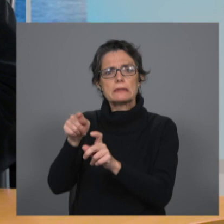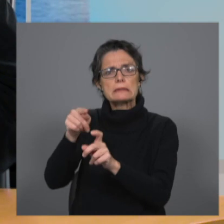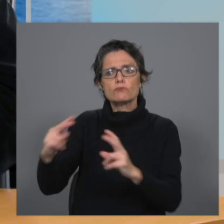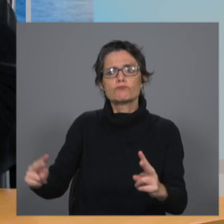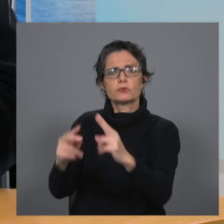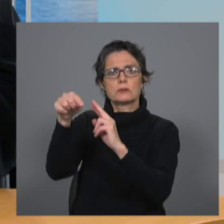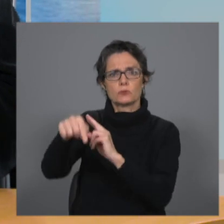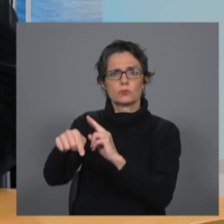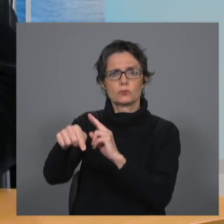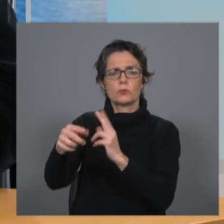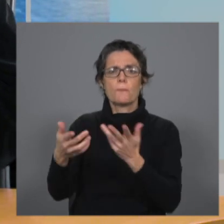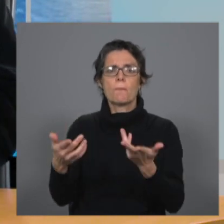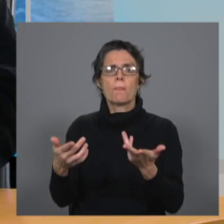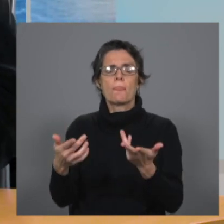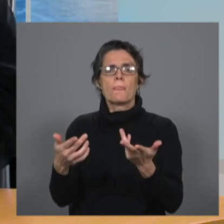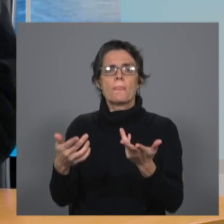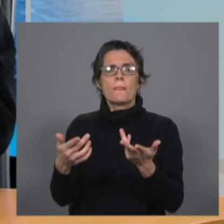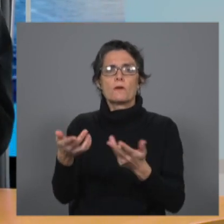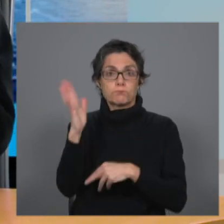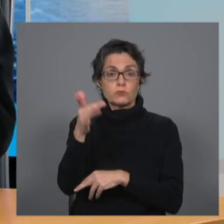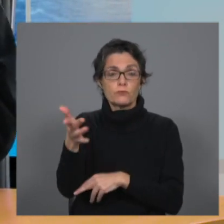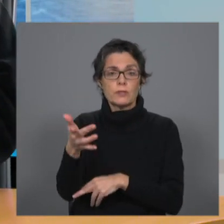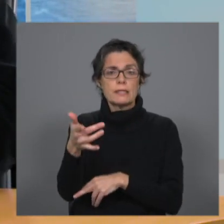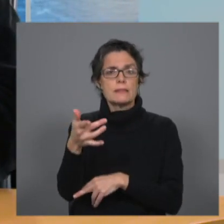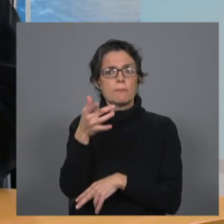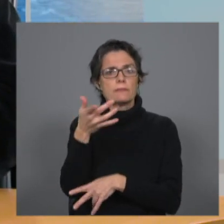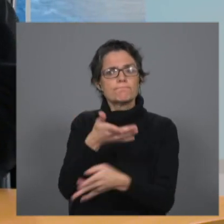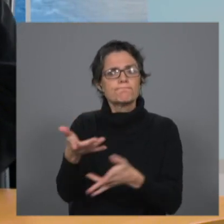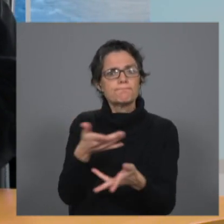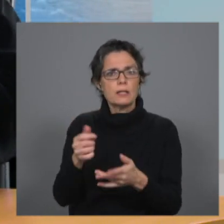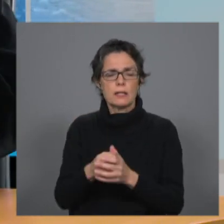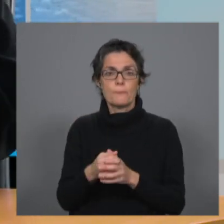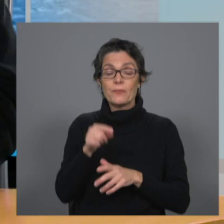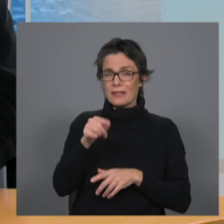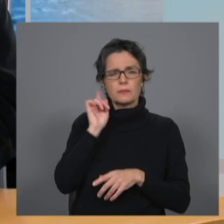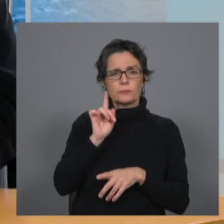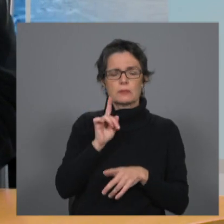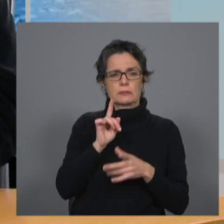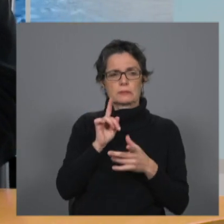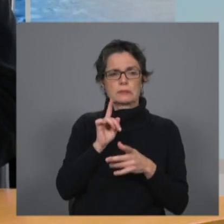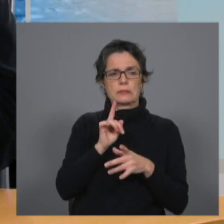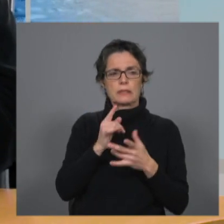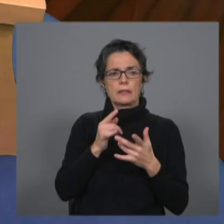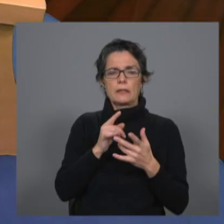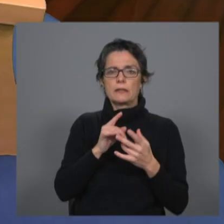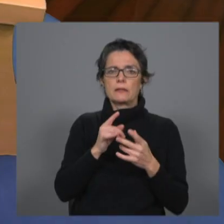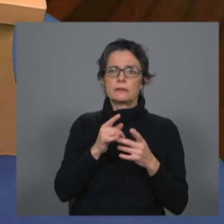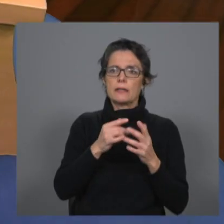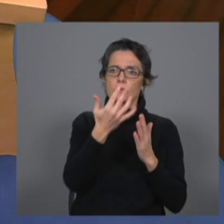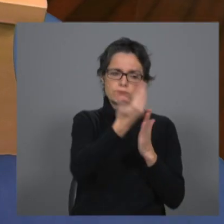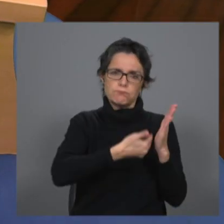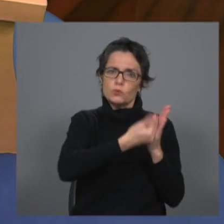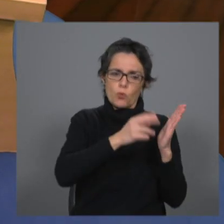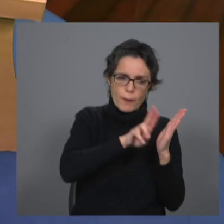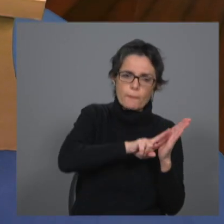é passar não apenas das palavras aos atos, mas perceber que as competências em matéria social